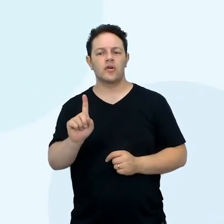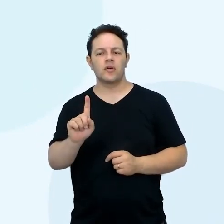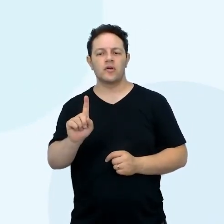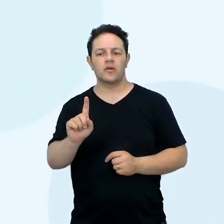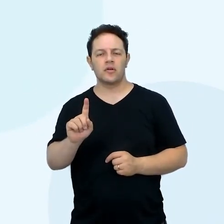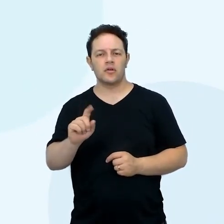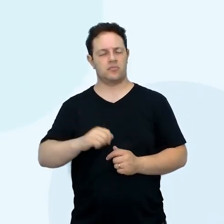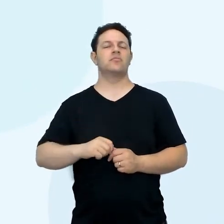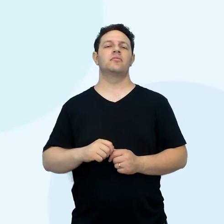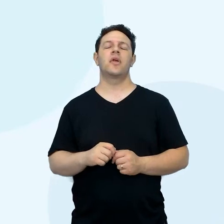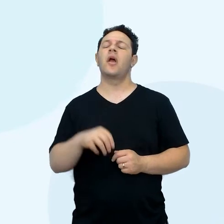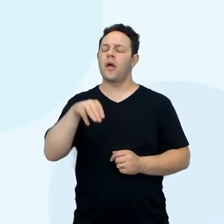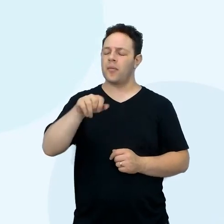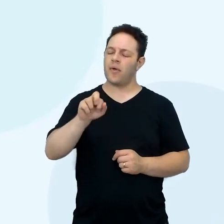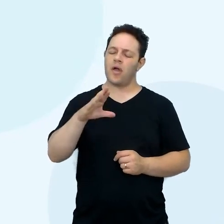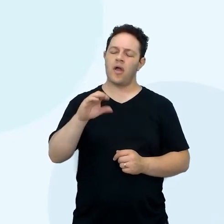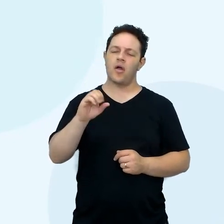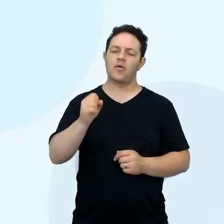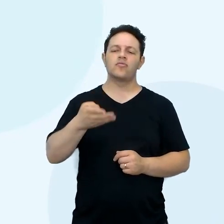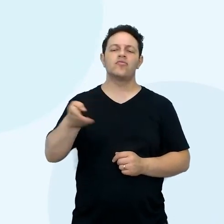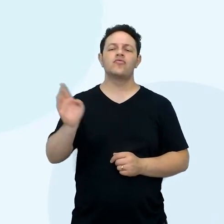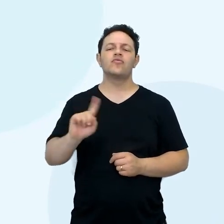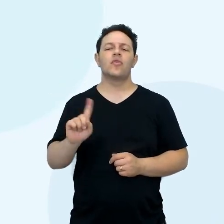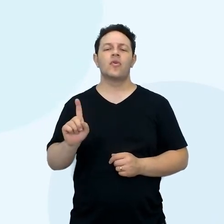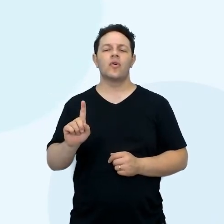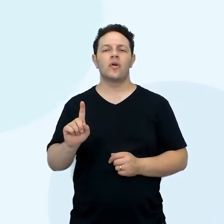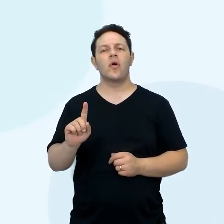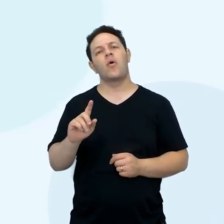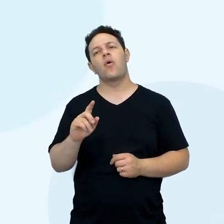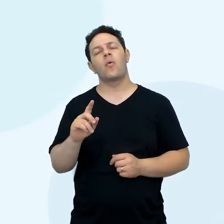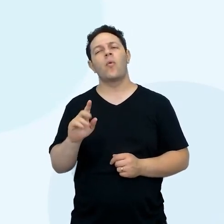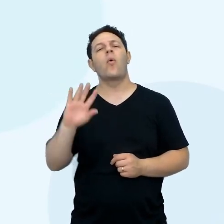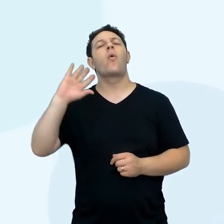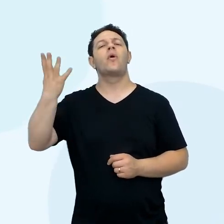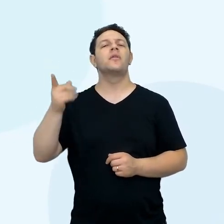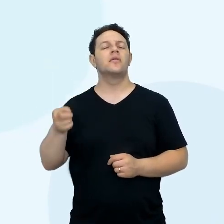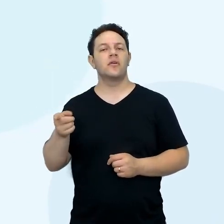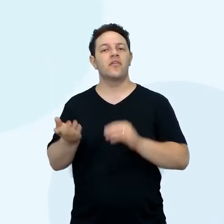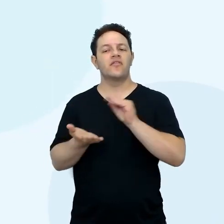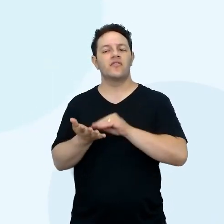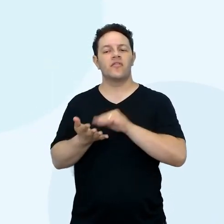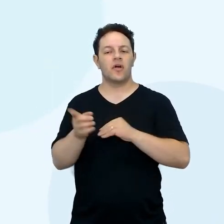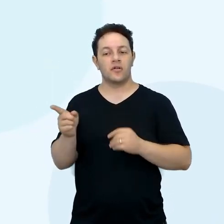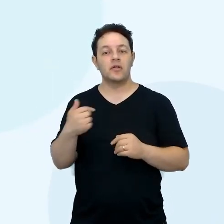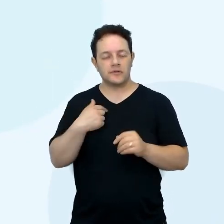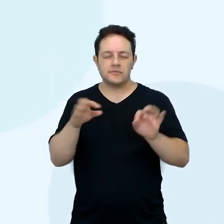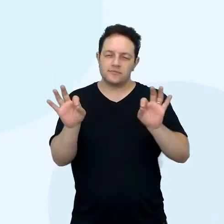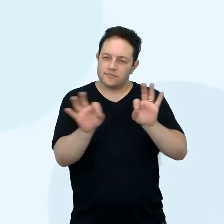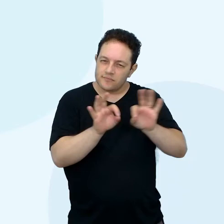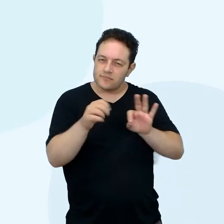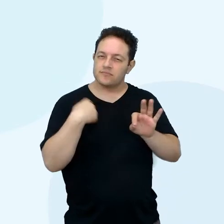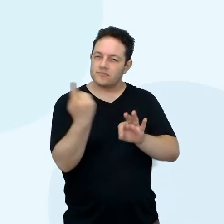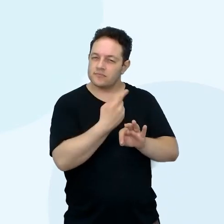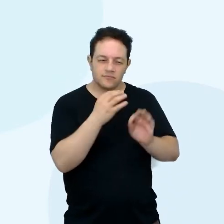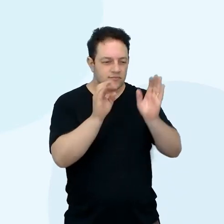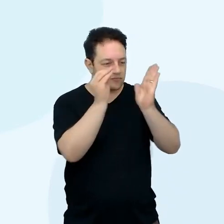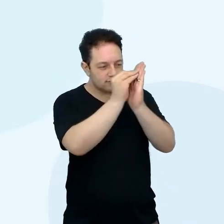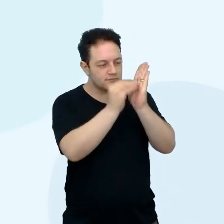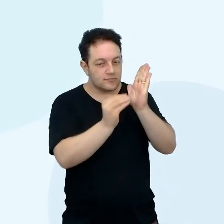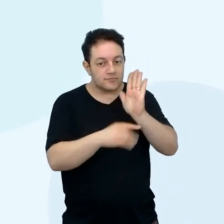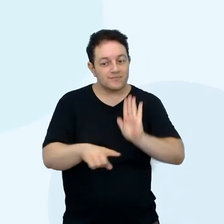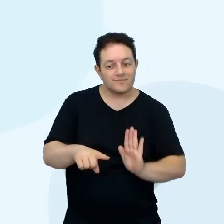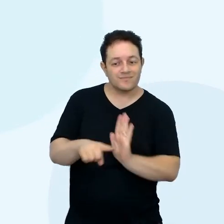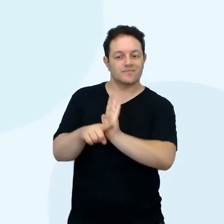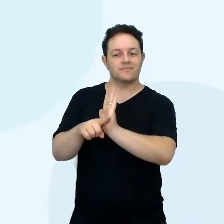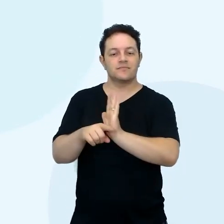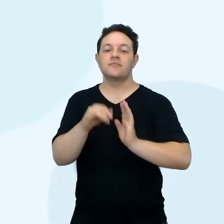a gente vai escrever o que Marcos não foi? Porque a gente vai criar aqui um plano para salvar esse empreendimento dele, tá? Então o Marcos